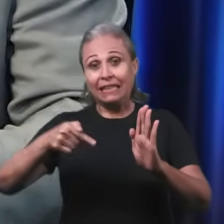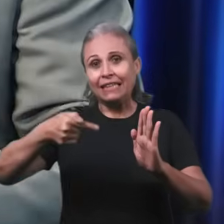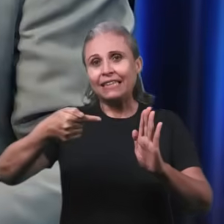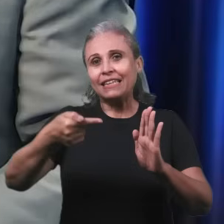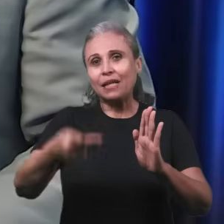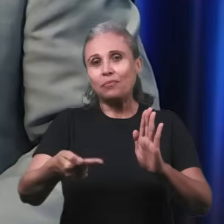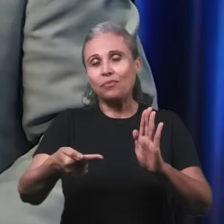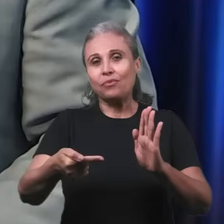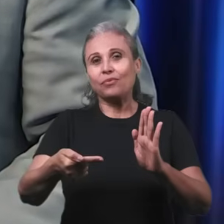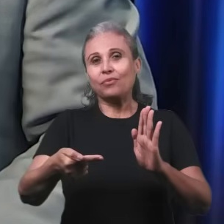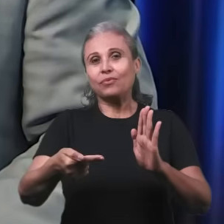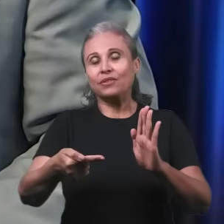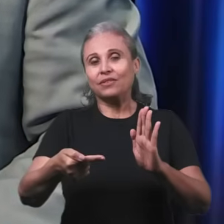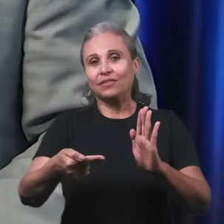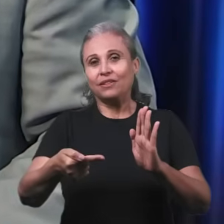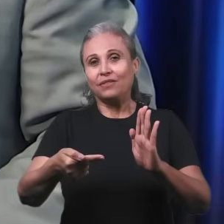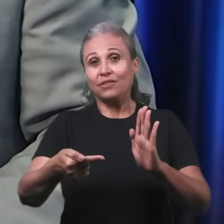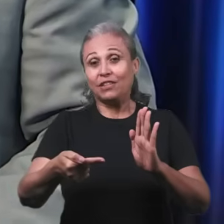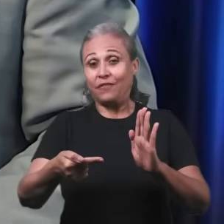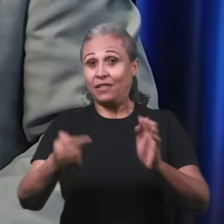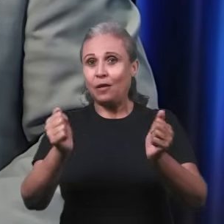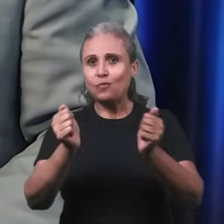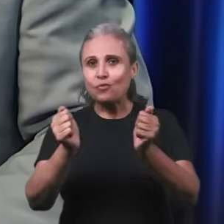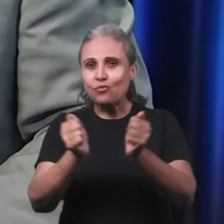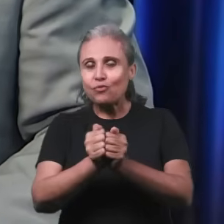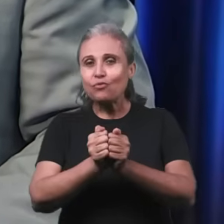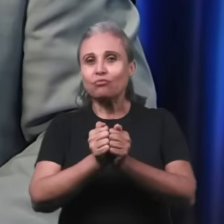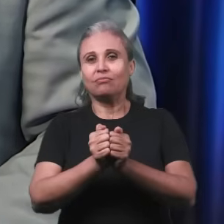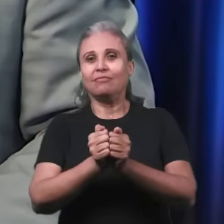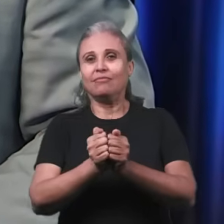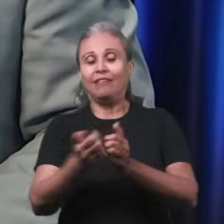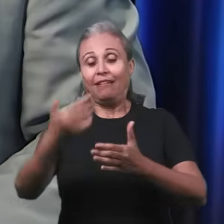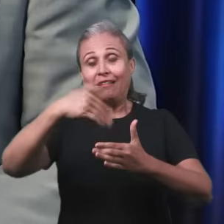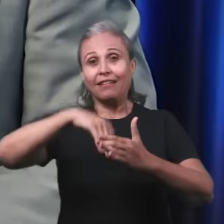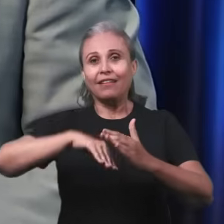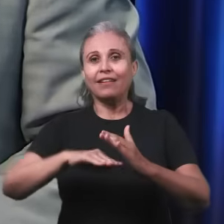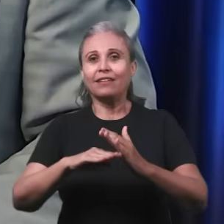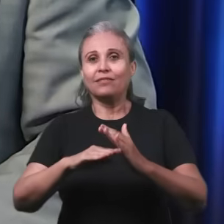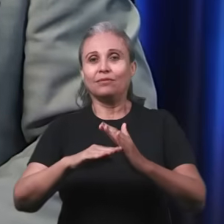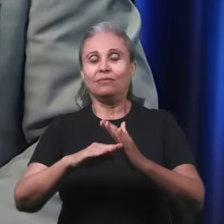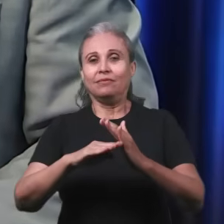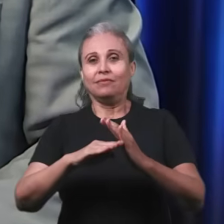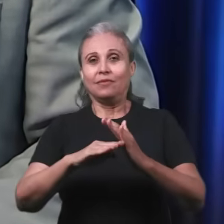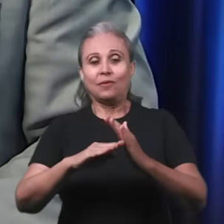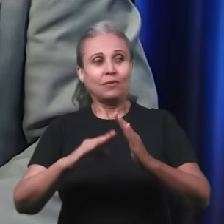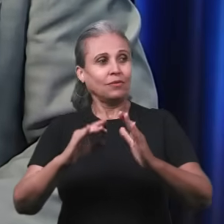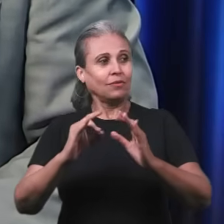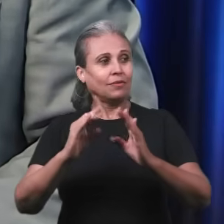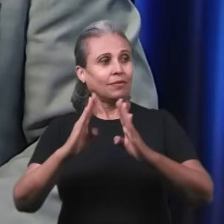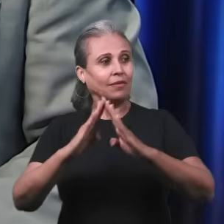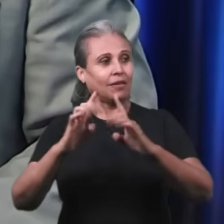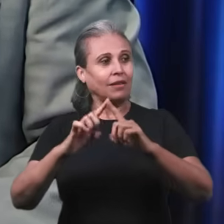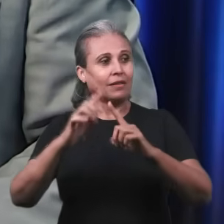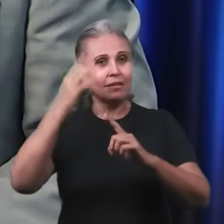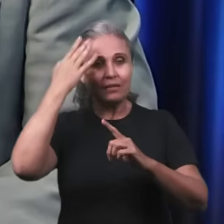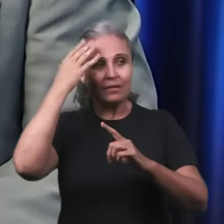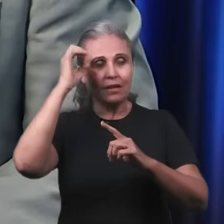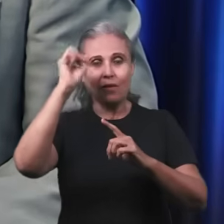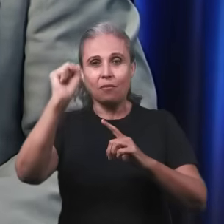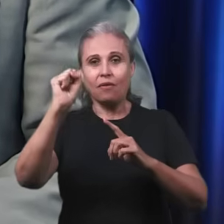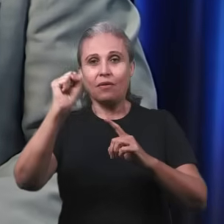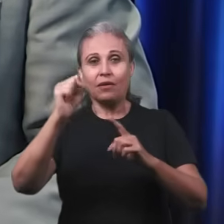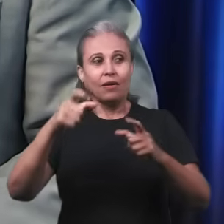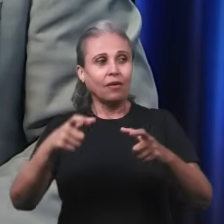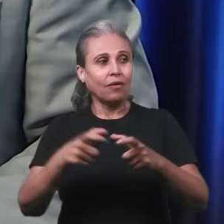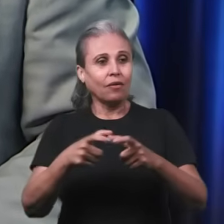estar no alpendre de Salomão, né, que na tipologia bíblica é o Espírito Santo. Então, é o lugar onde o Espírito Santo